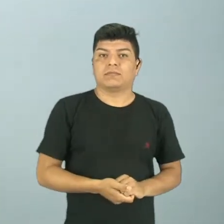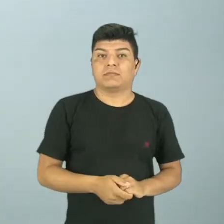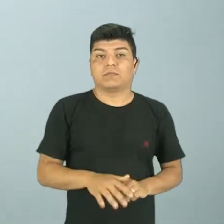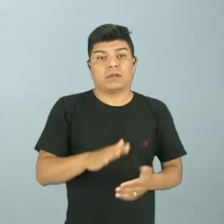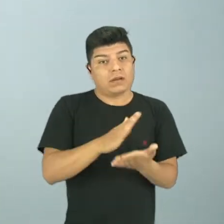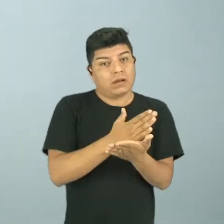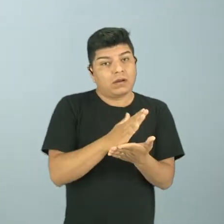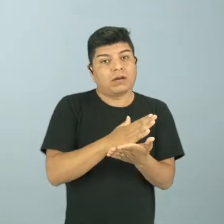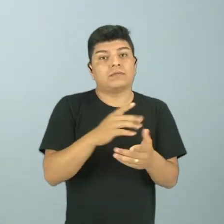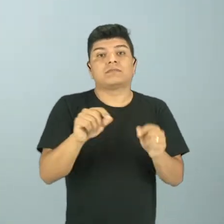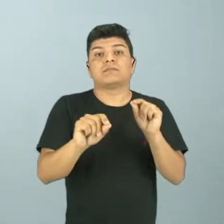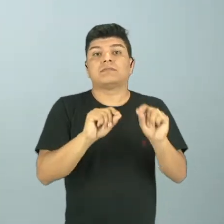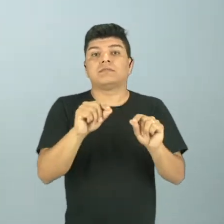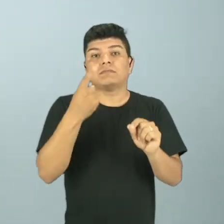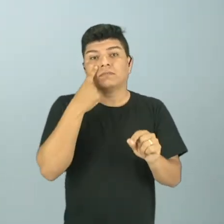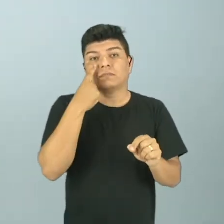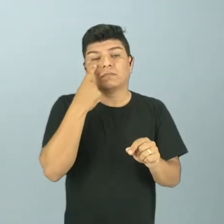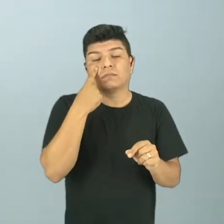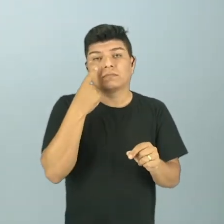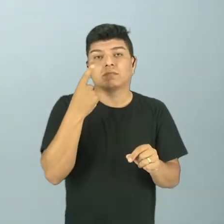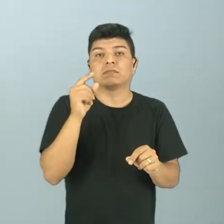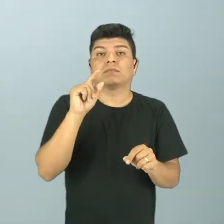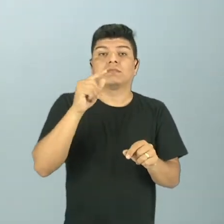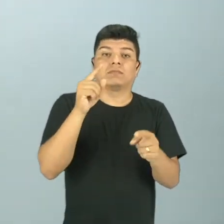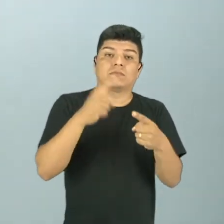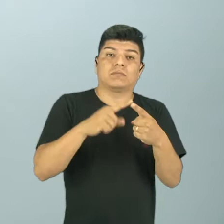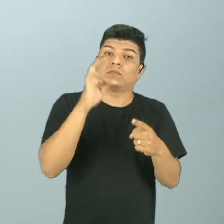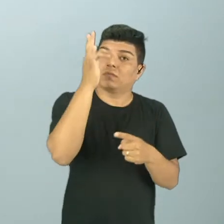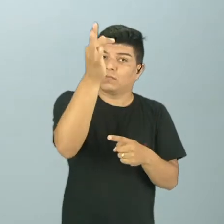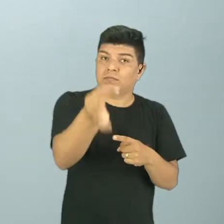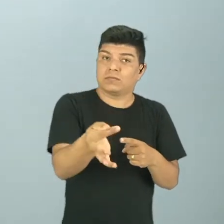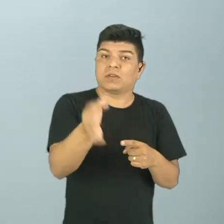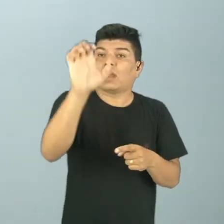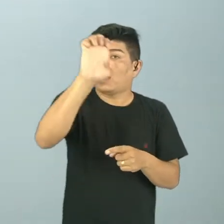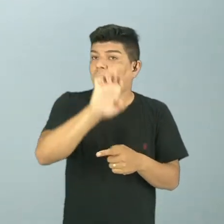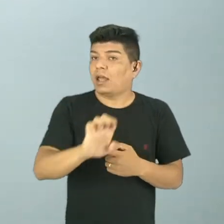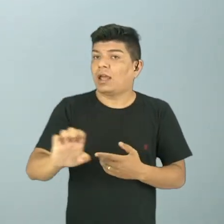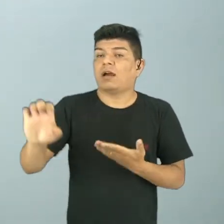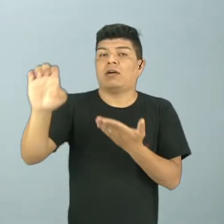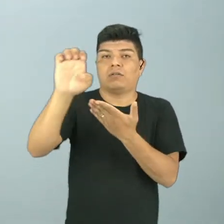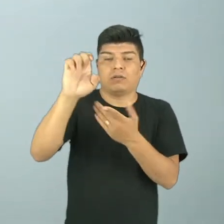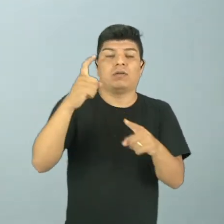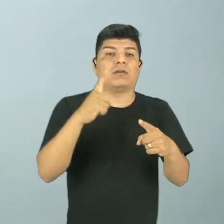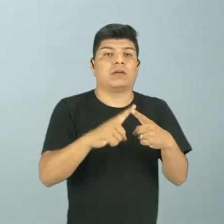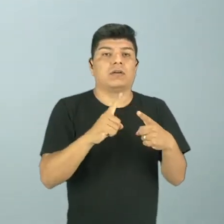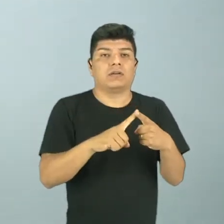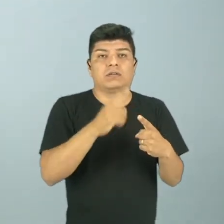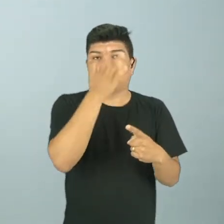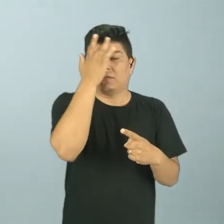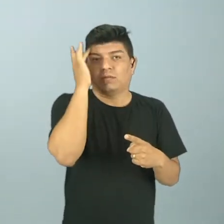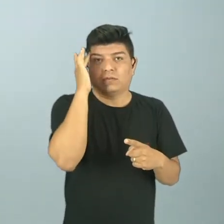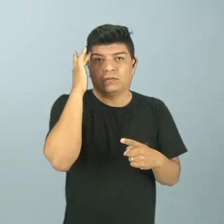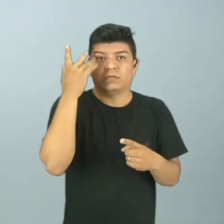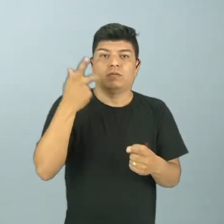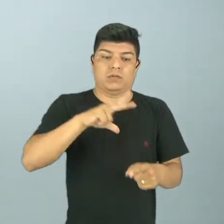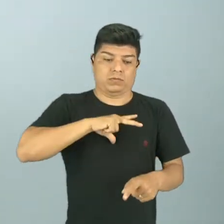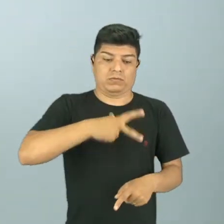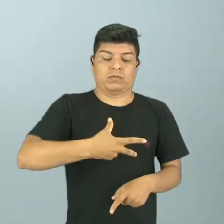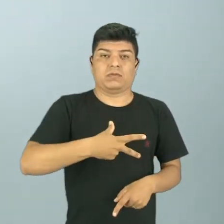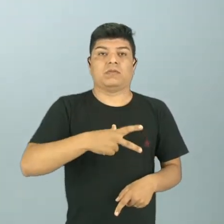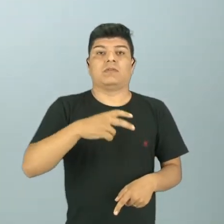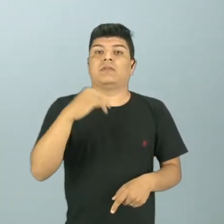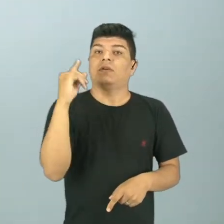grande maioria, a gente vai ver lá na frente porque, era europeia, né? Vai ser uma galera que vai vir de Portugal,